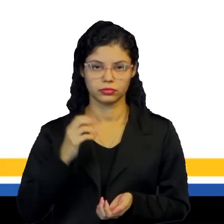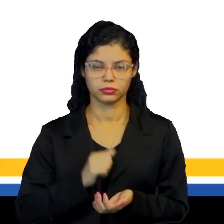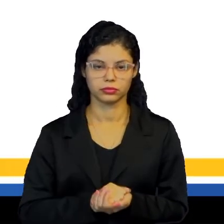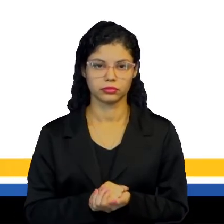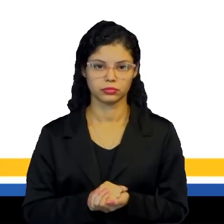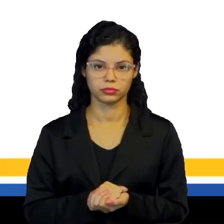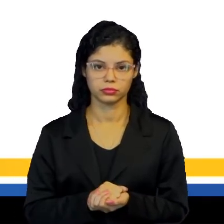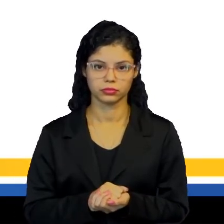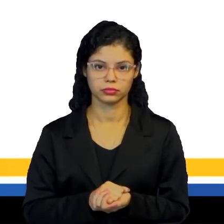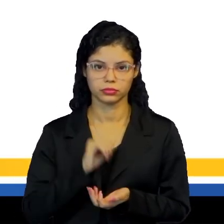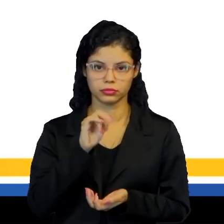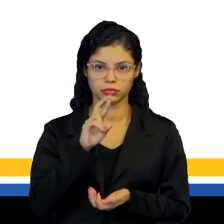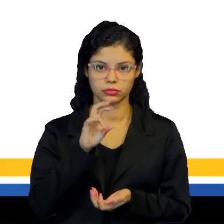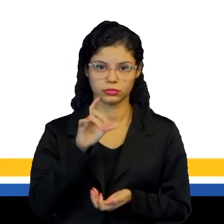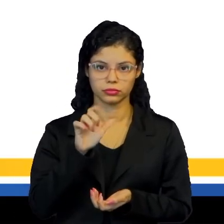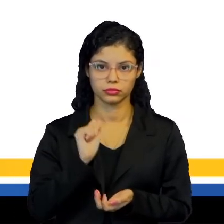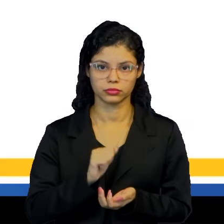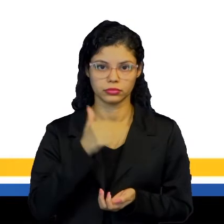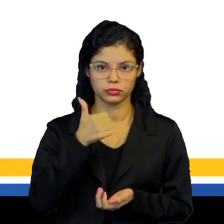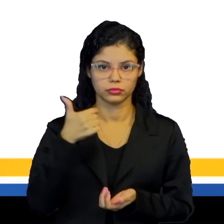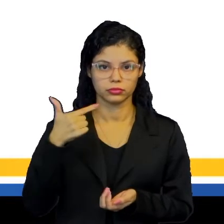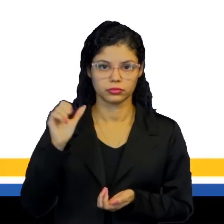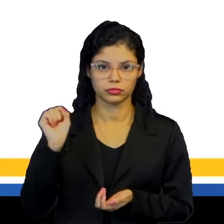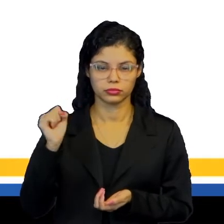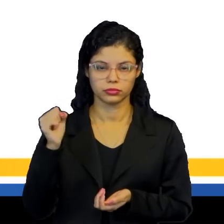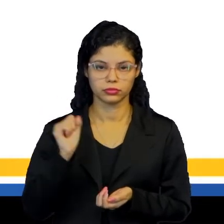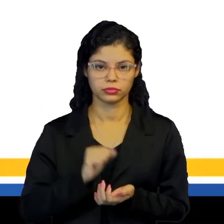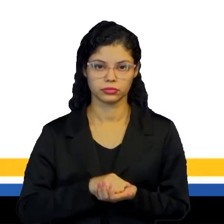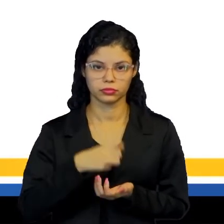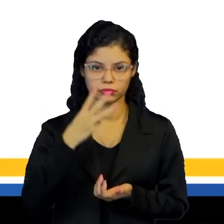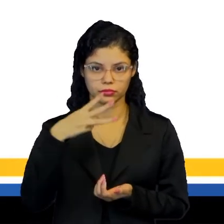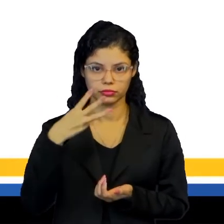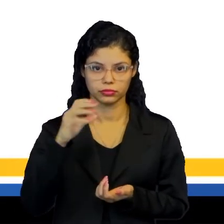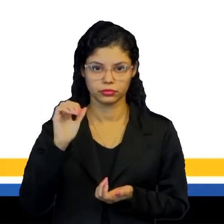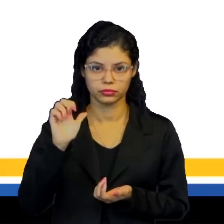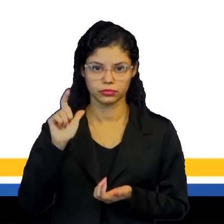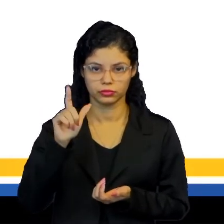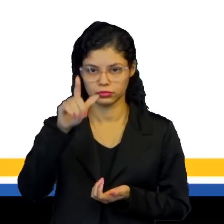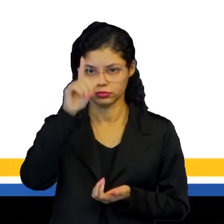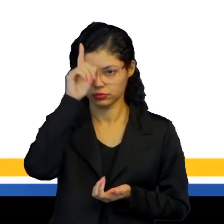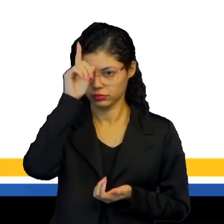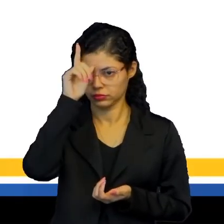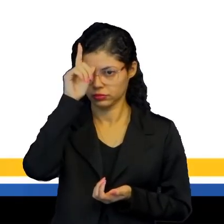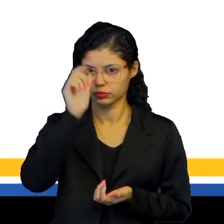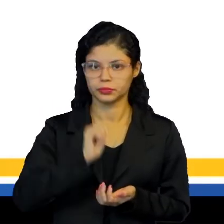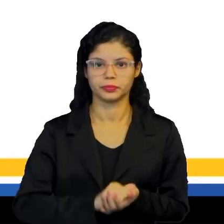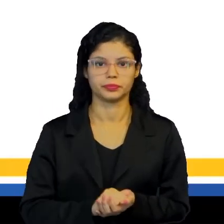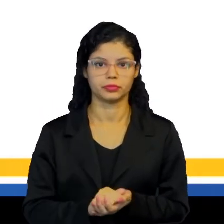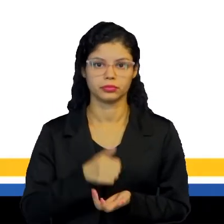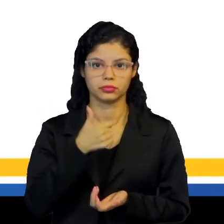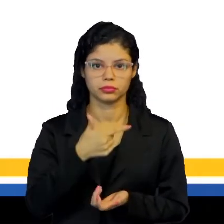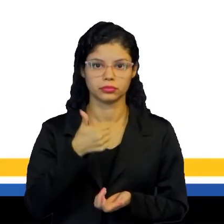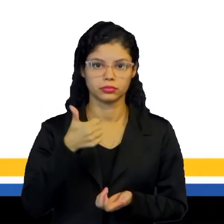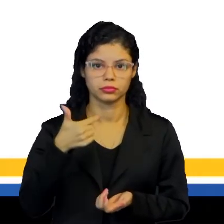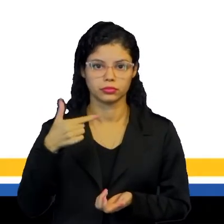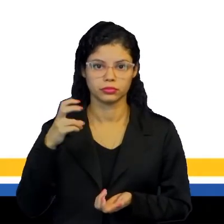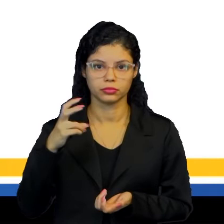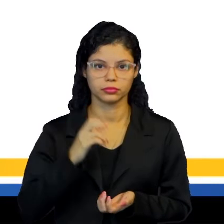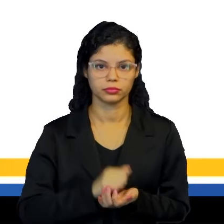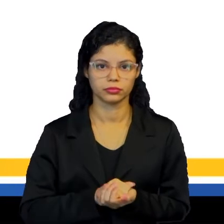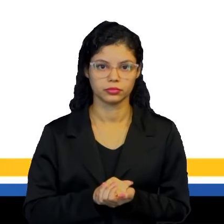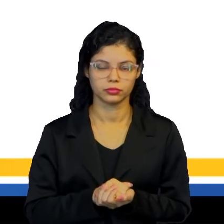176,3. A Irlanda, 128. Terceiro lugar, Alemanha, 125.